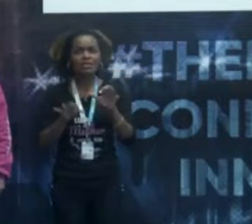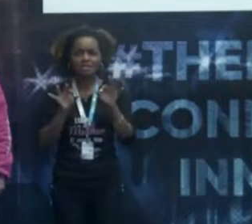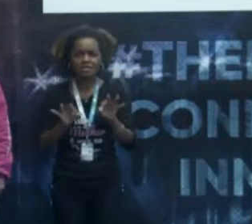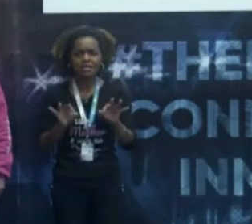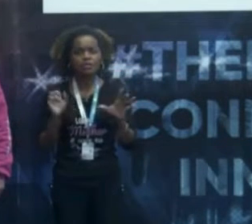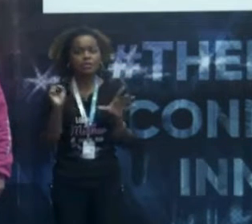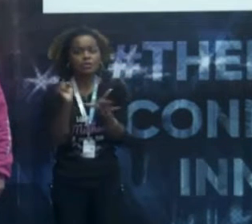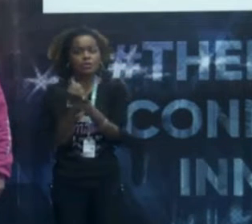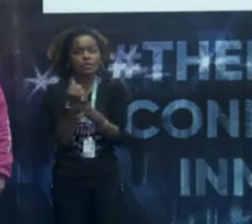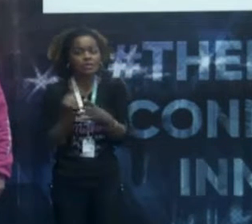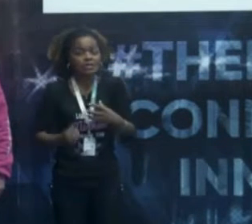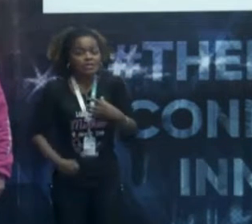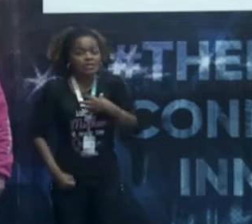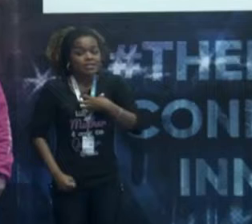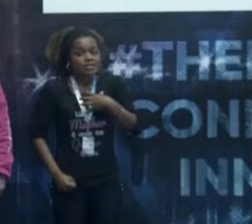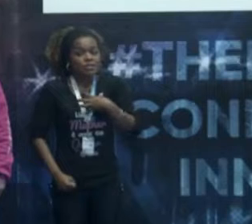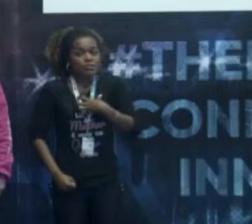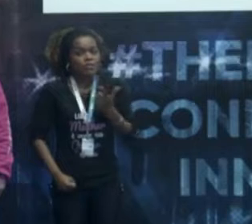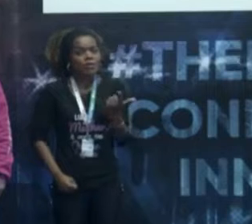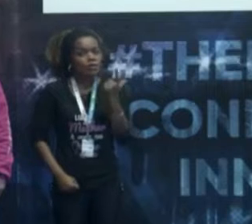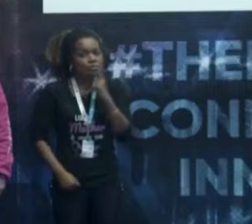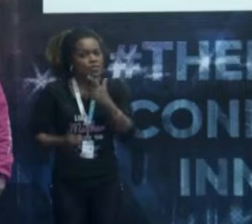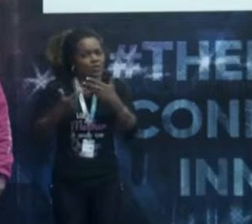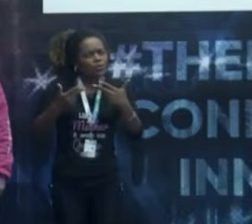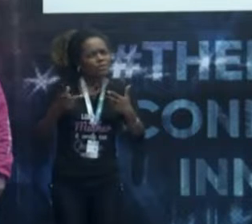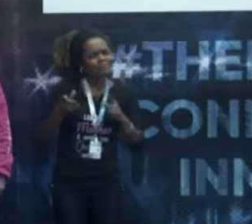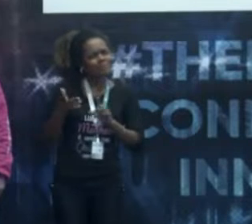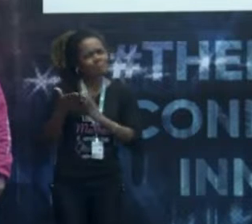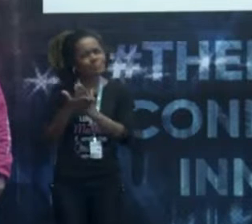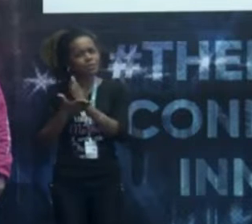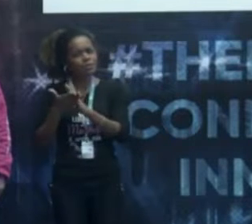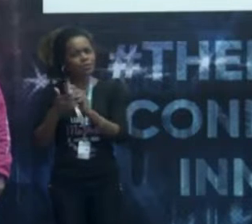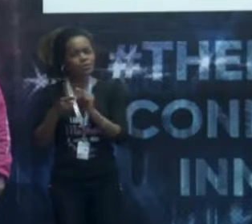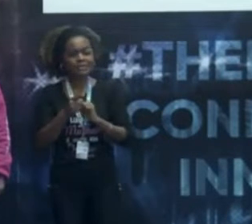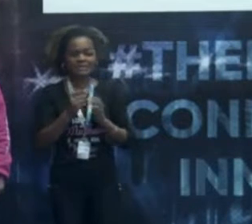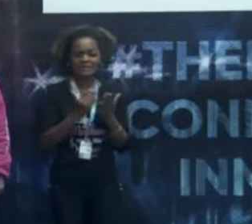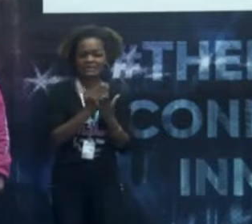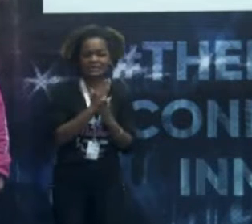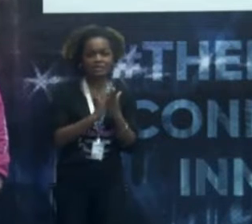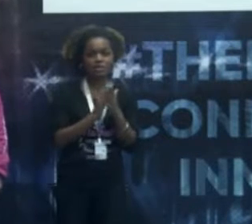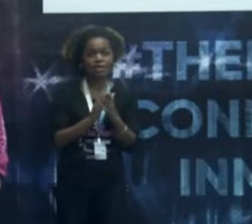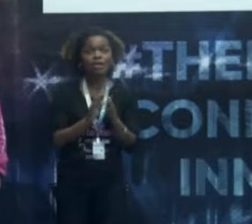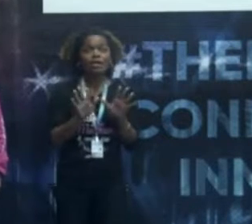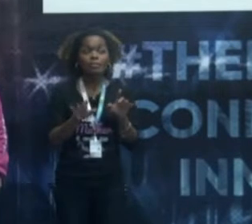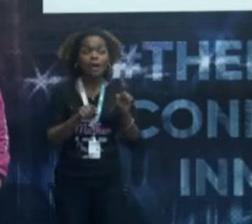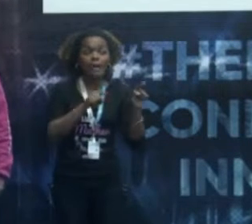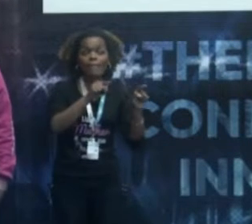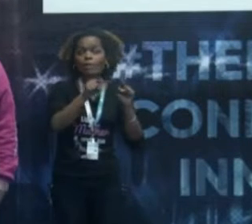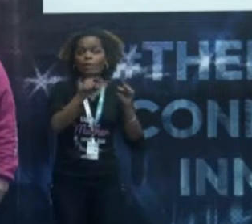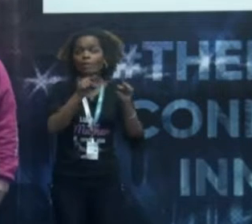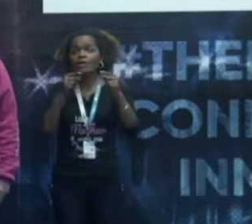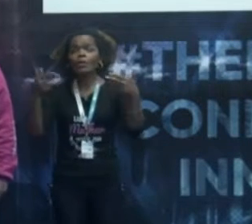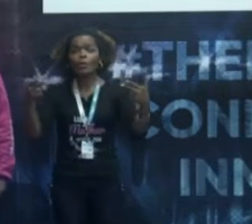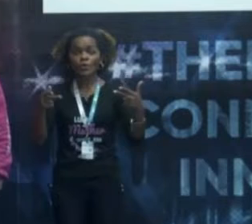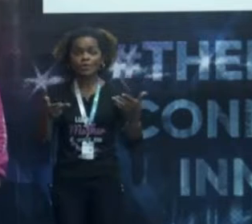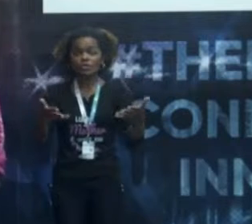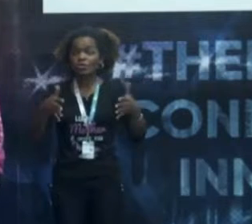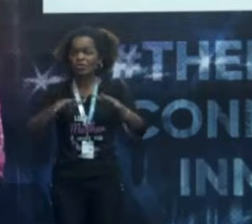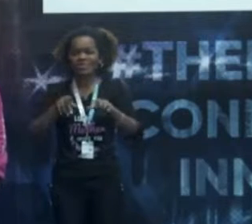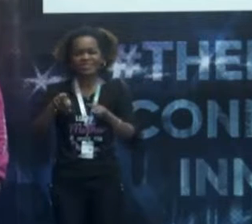para trazer aquilo que nos incomoda, para apontar recursos de inclusão que talvez não estejam presentes